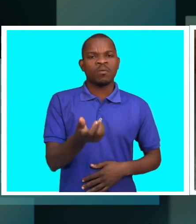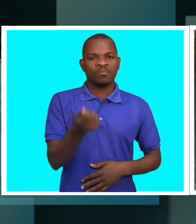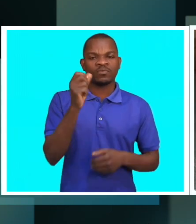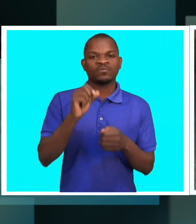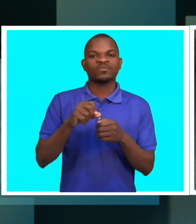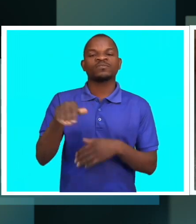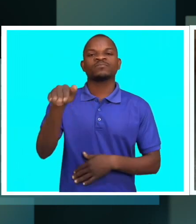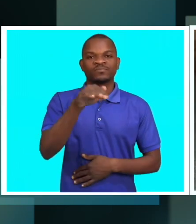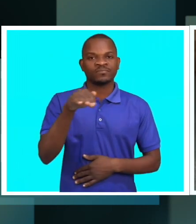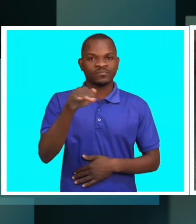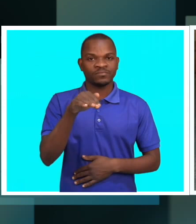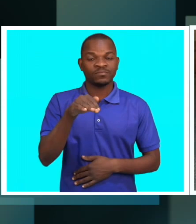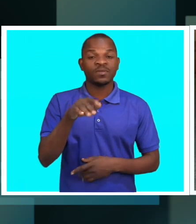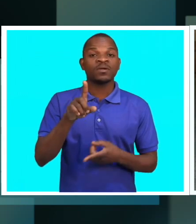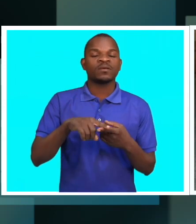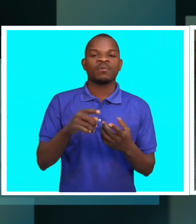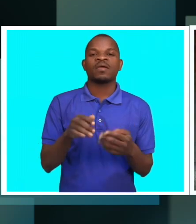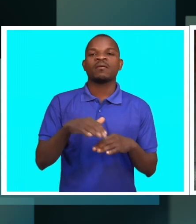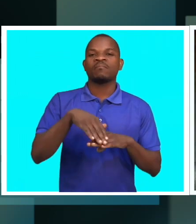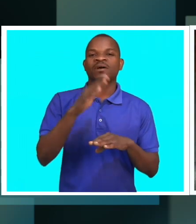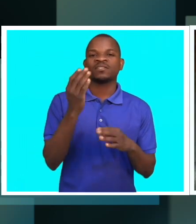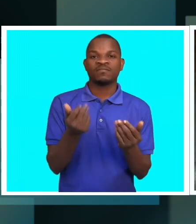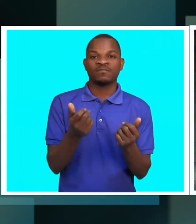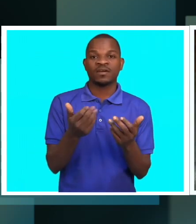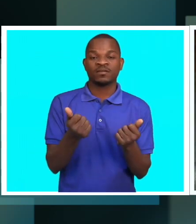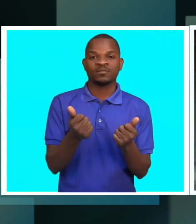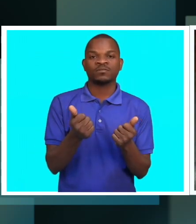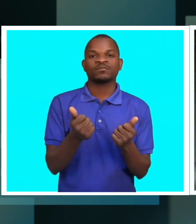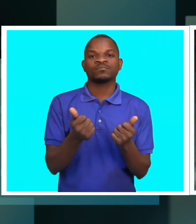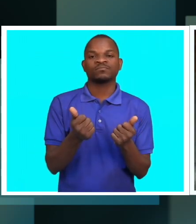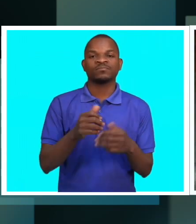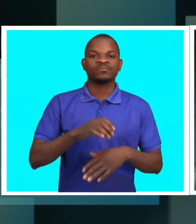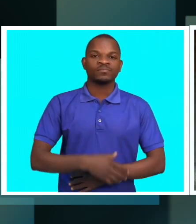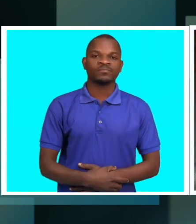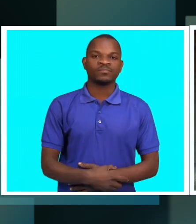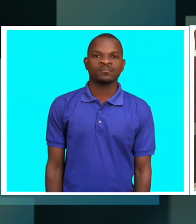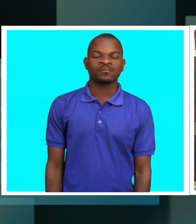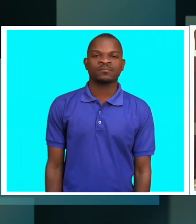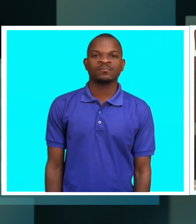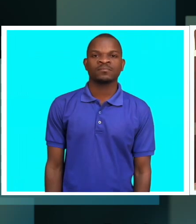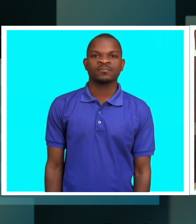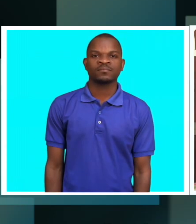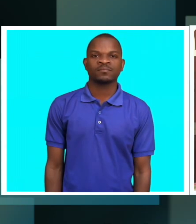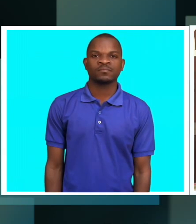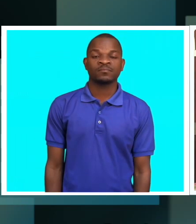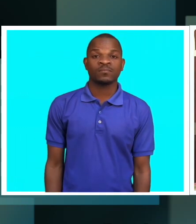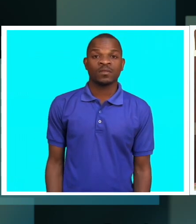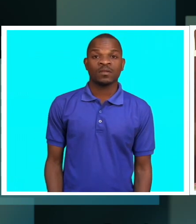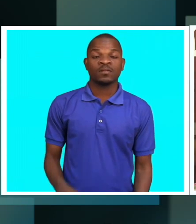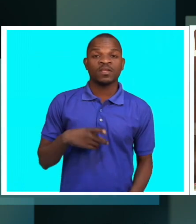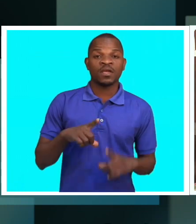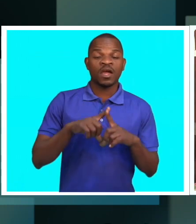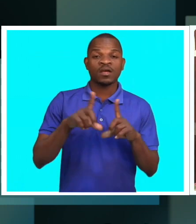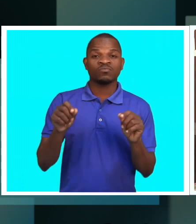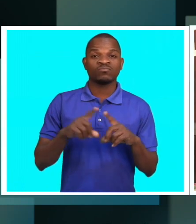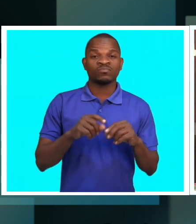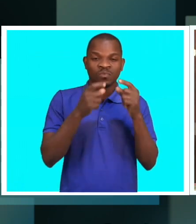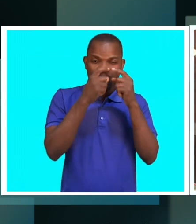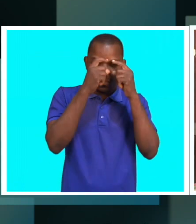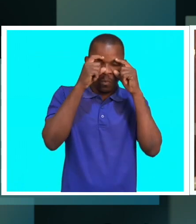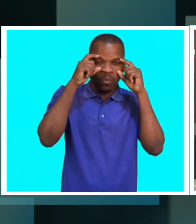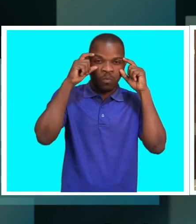ser feito localmente, o que torna a modalidade de baixo custo. Esperamos que realmente essas máscaras possamos